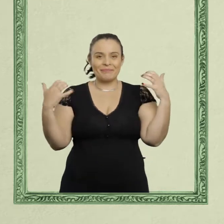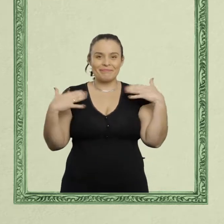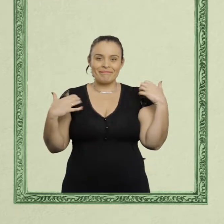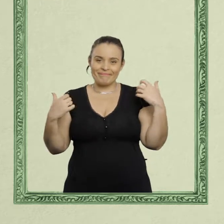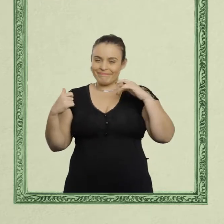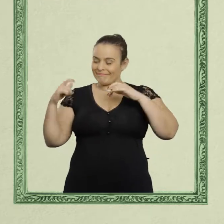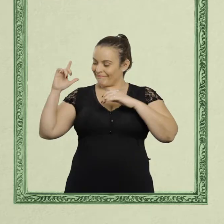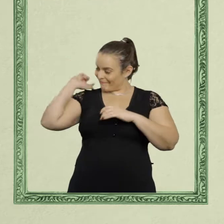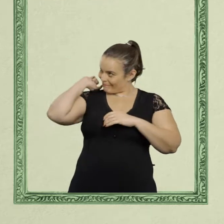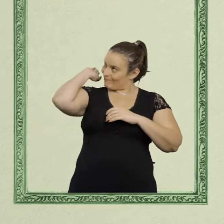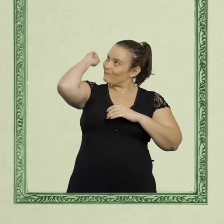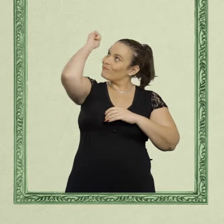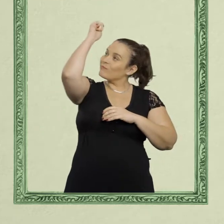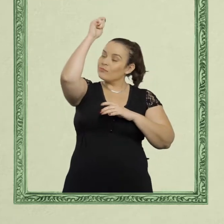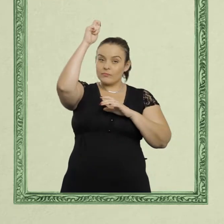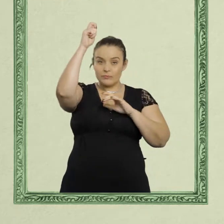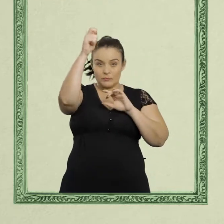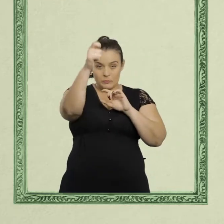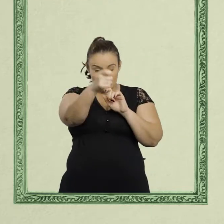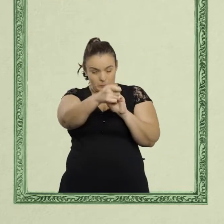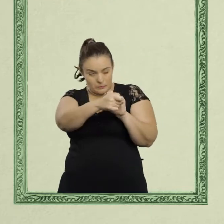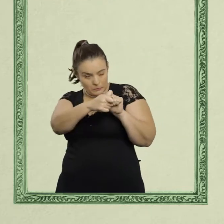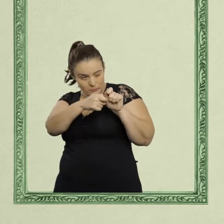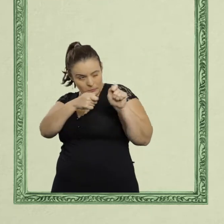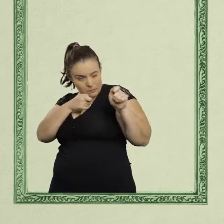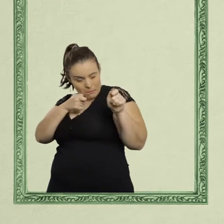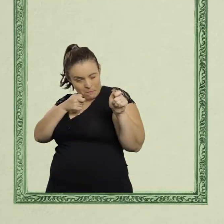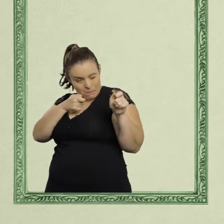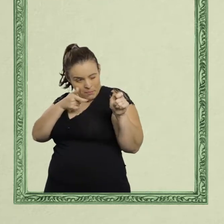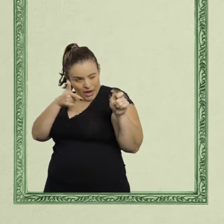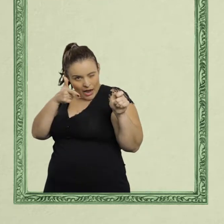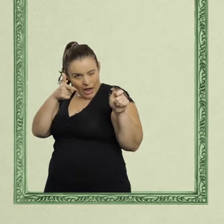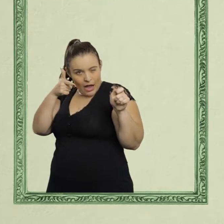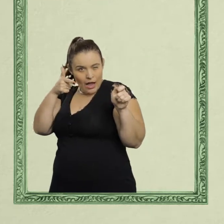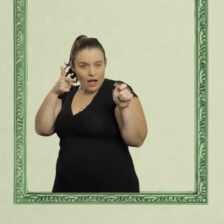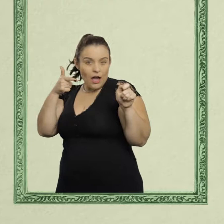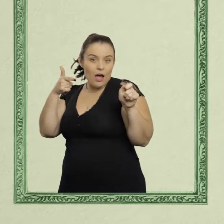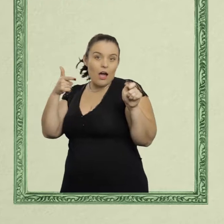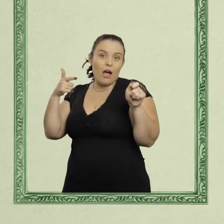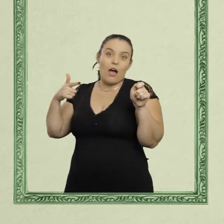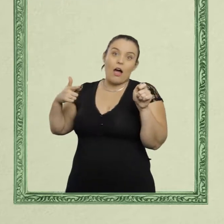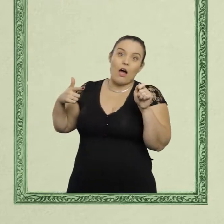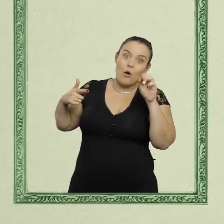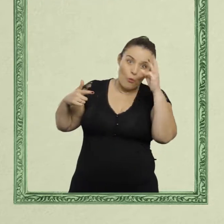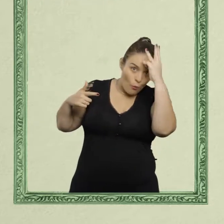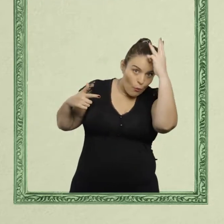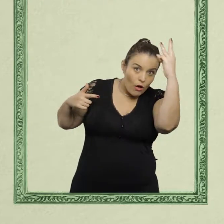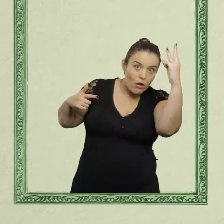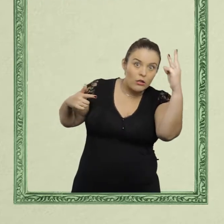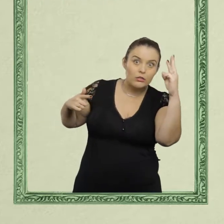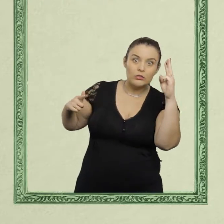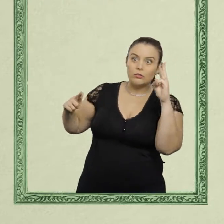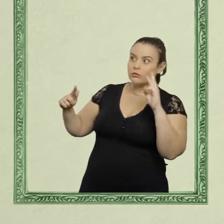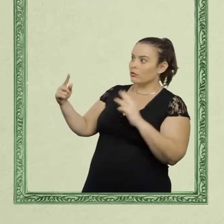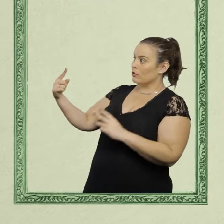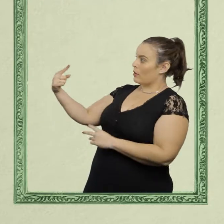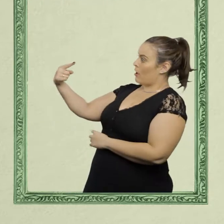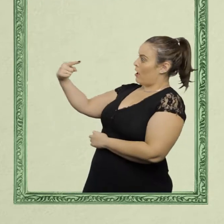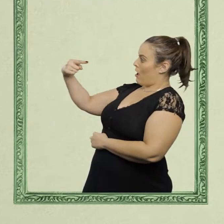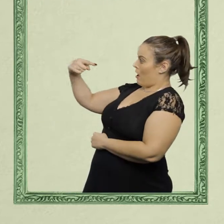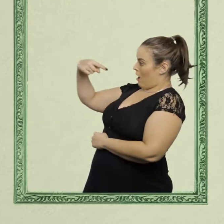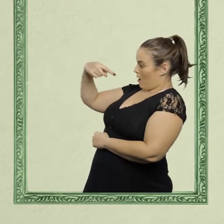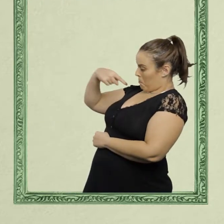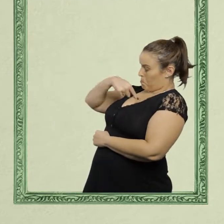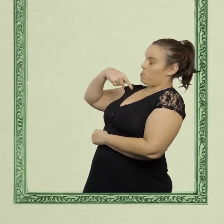Firula, animado, colocou a flecha no arco e atirou. Wendy caiu no chão, com